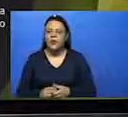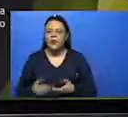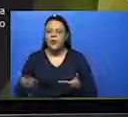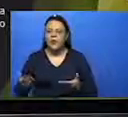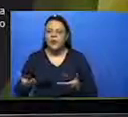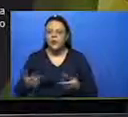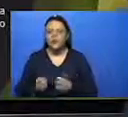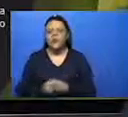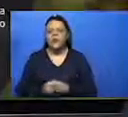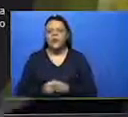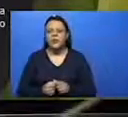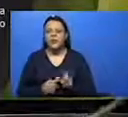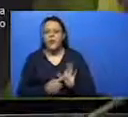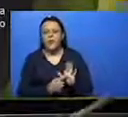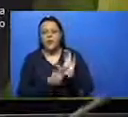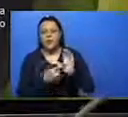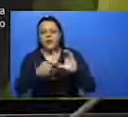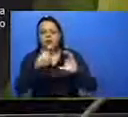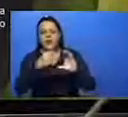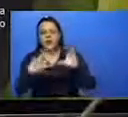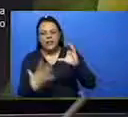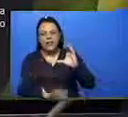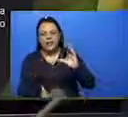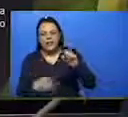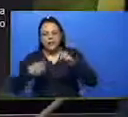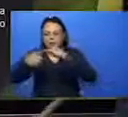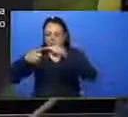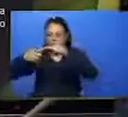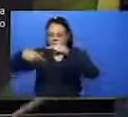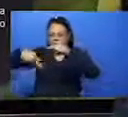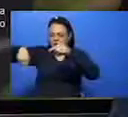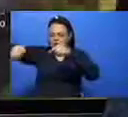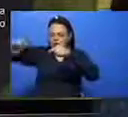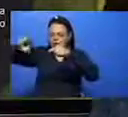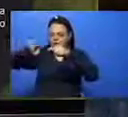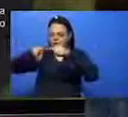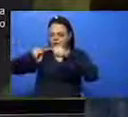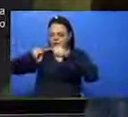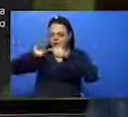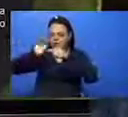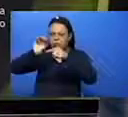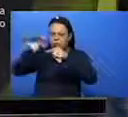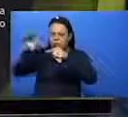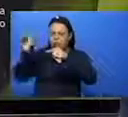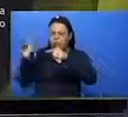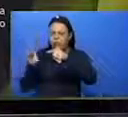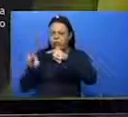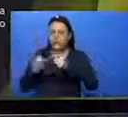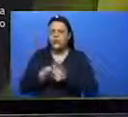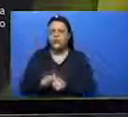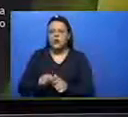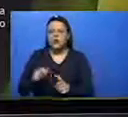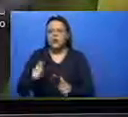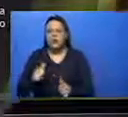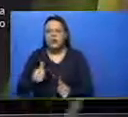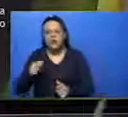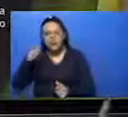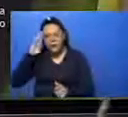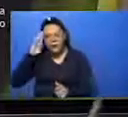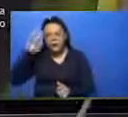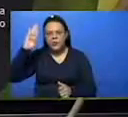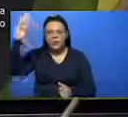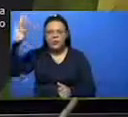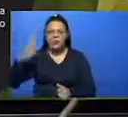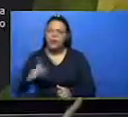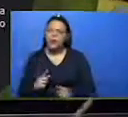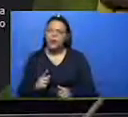Algumas características desse tipo de gráfico. Primeiro e principal, ele tem como base o